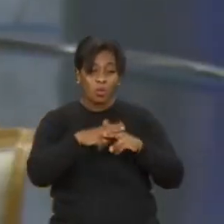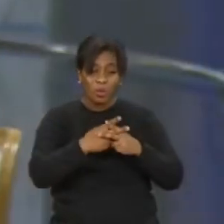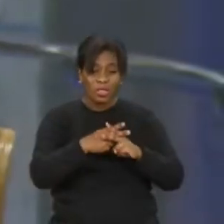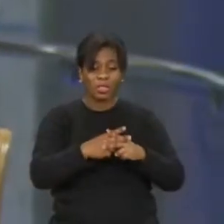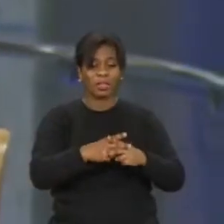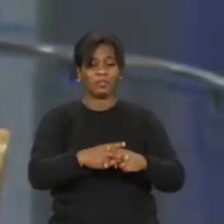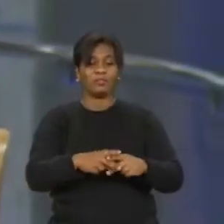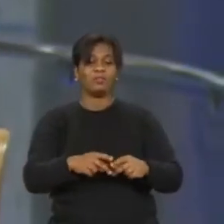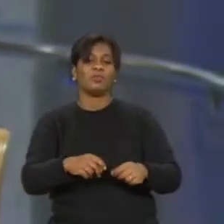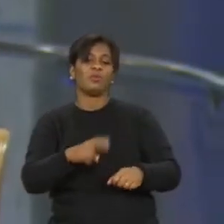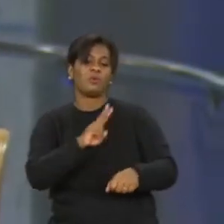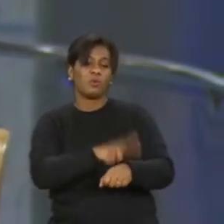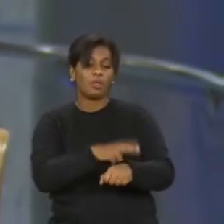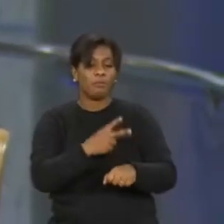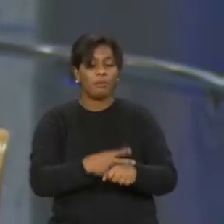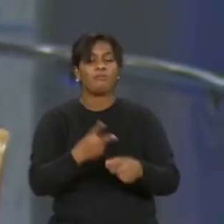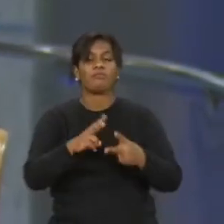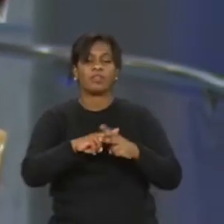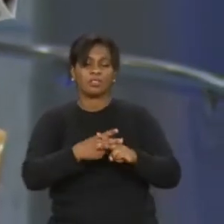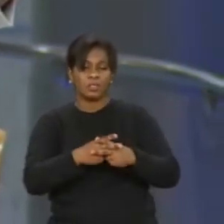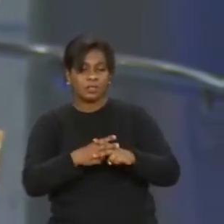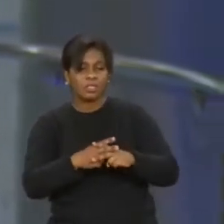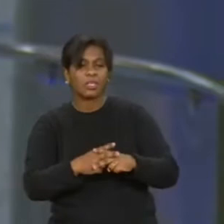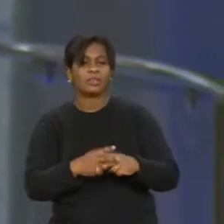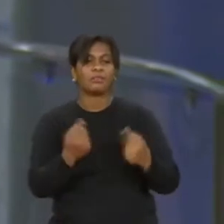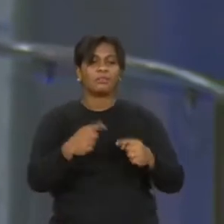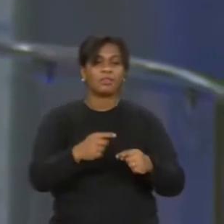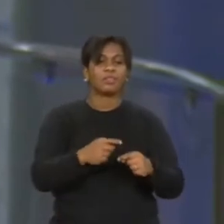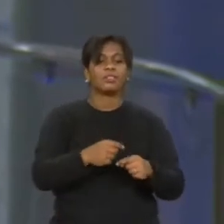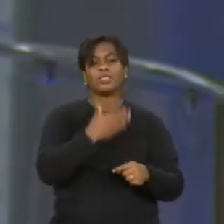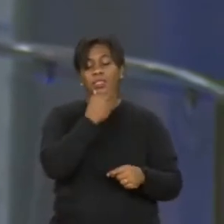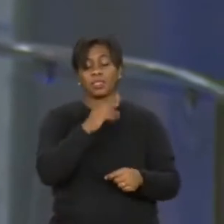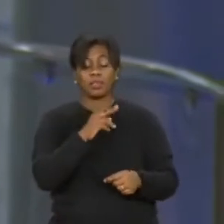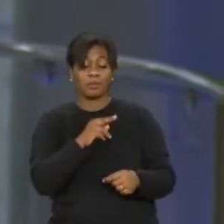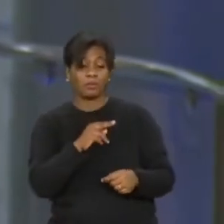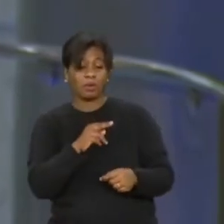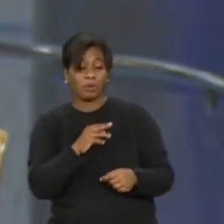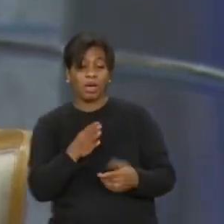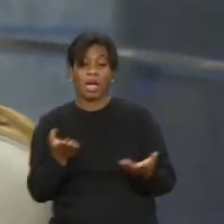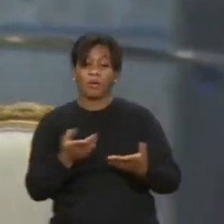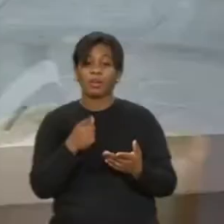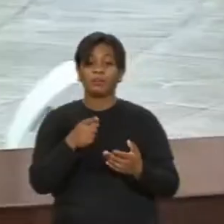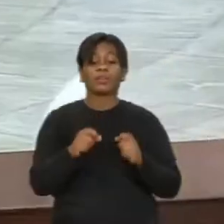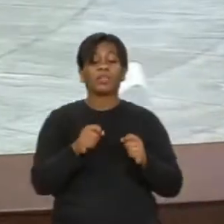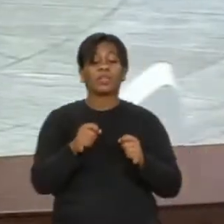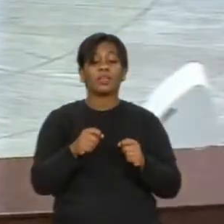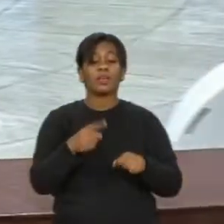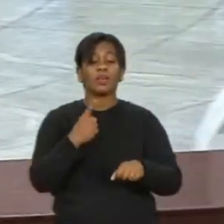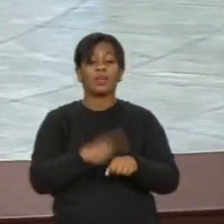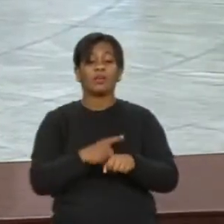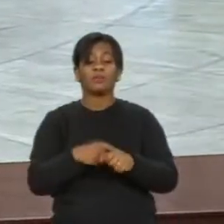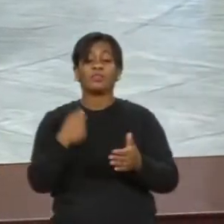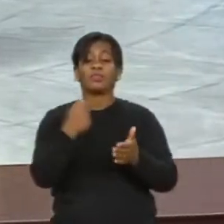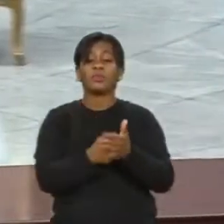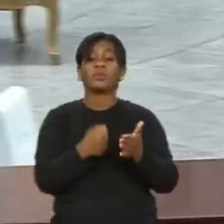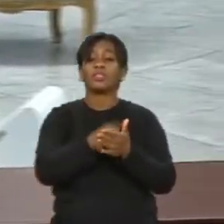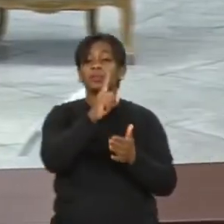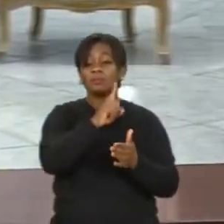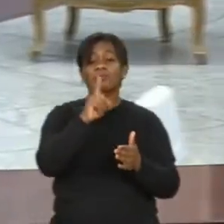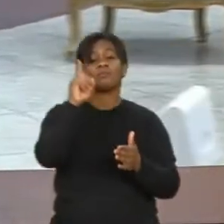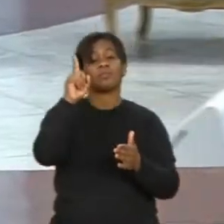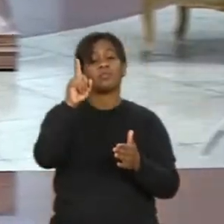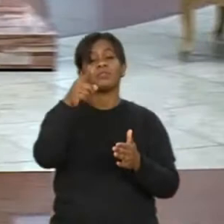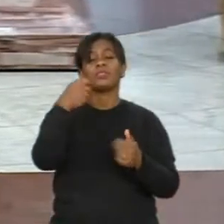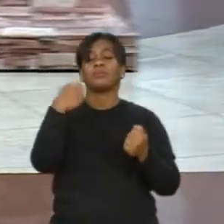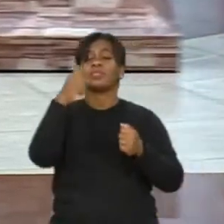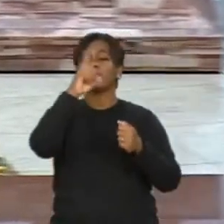sei qual luta você está travando na sua vida, mas é hora de você lutar com Deus. Lute com Deus. Dependa